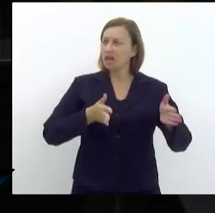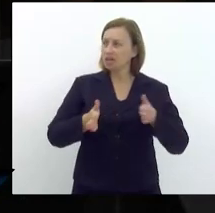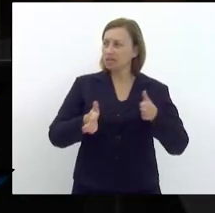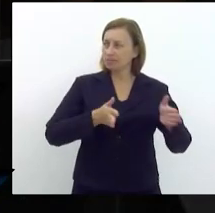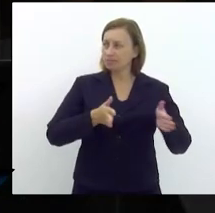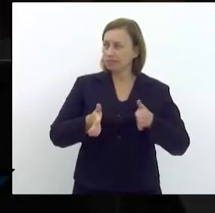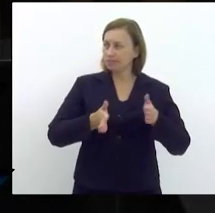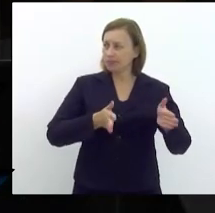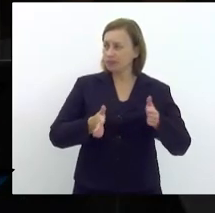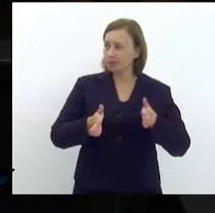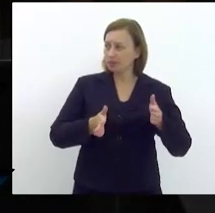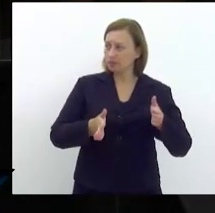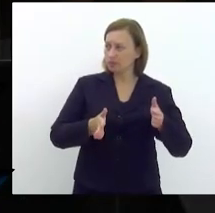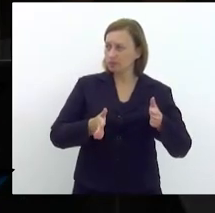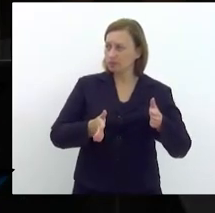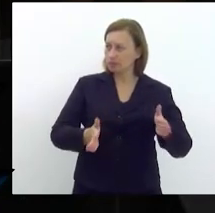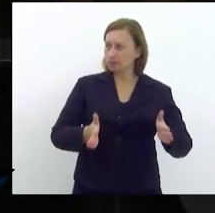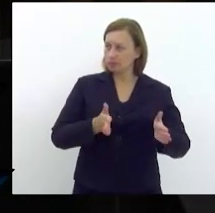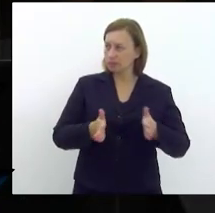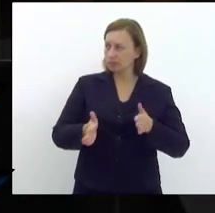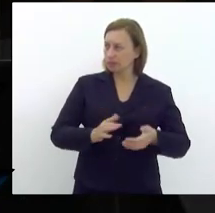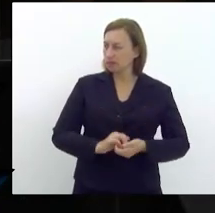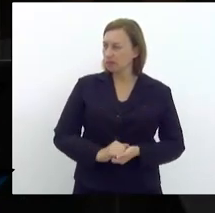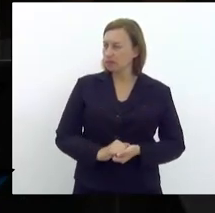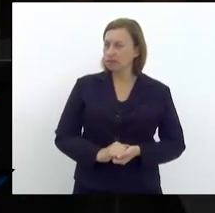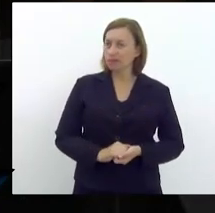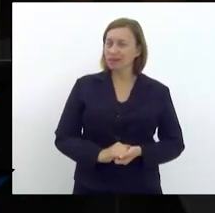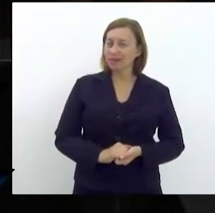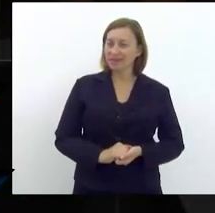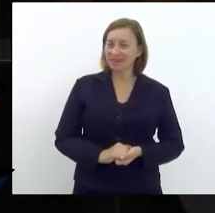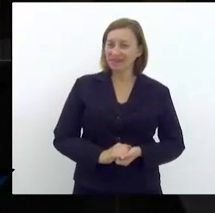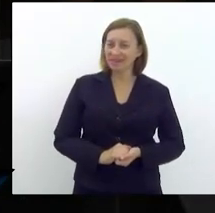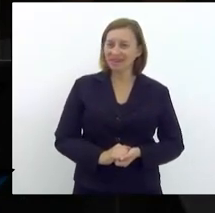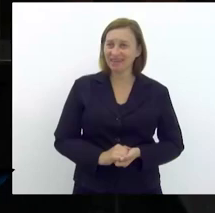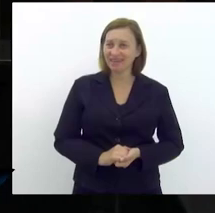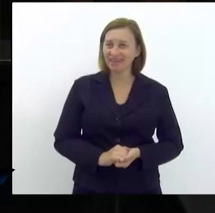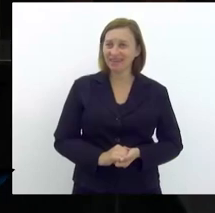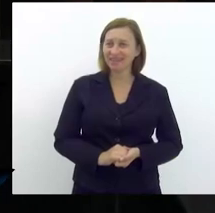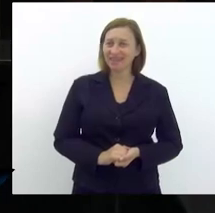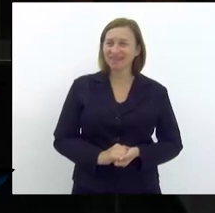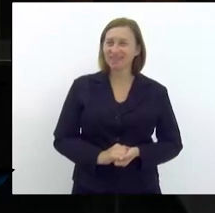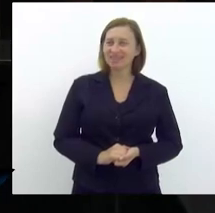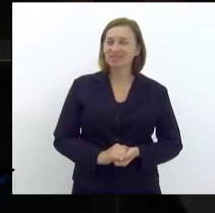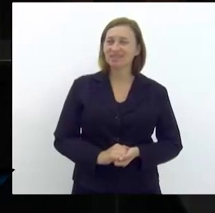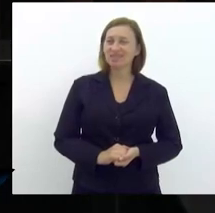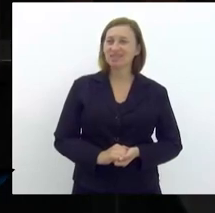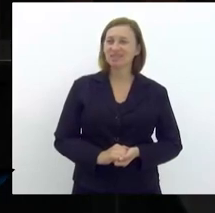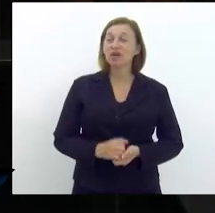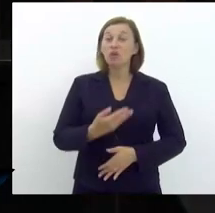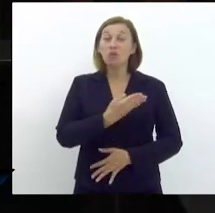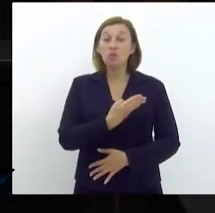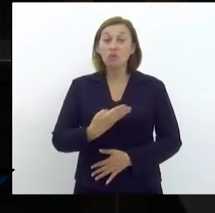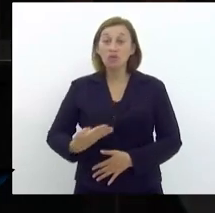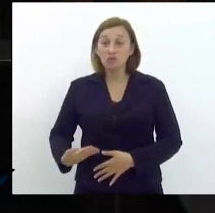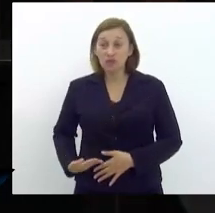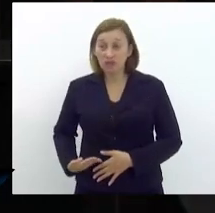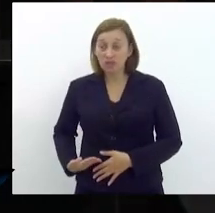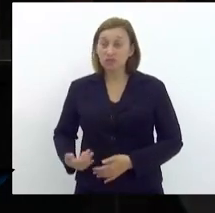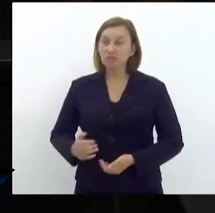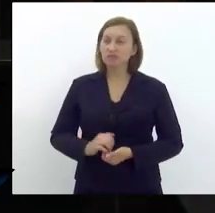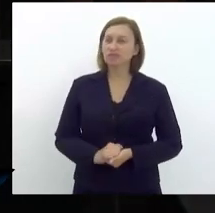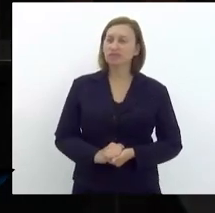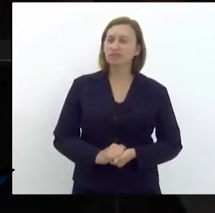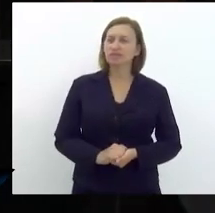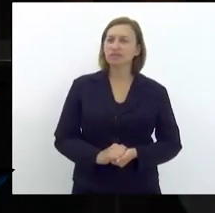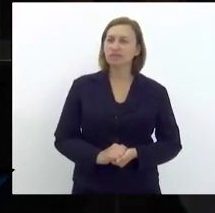foi um período de governo de exceção governo de exceção é aquele que